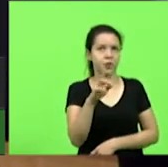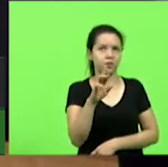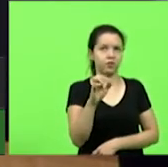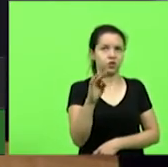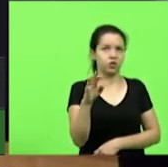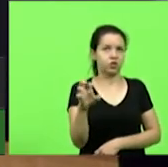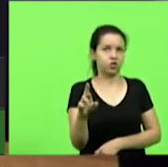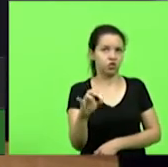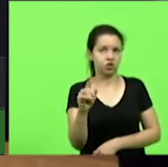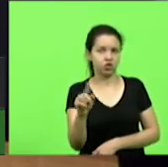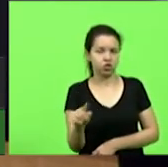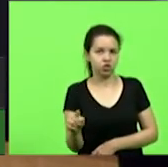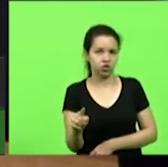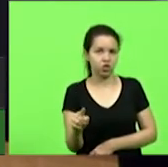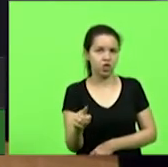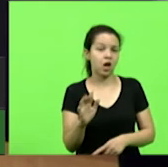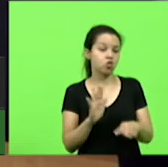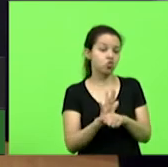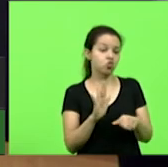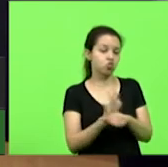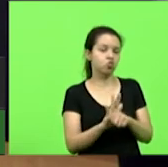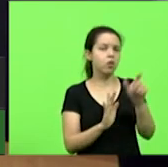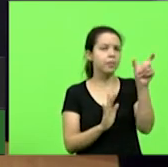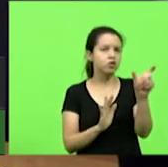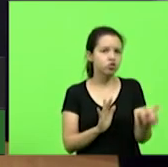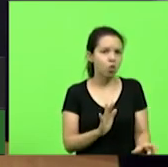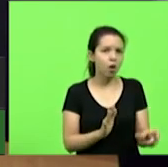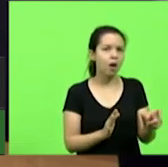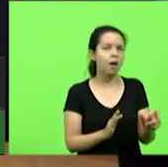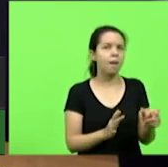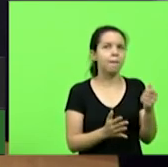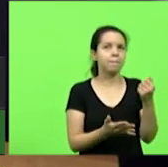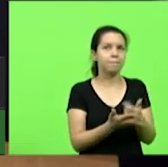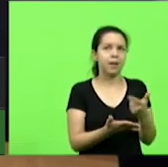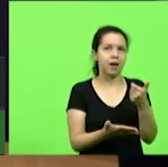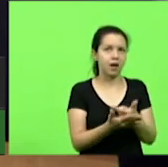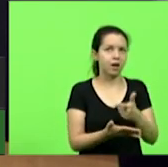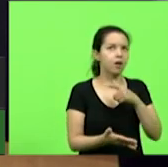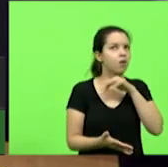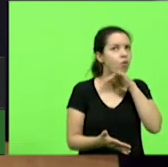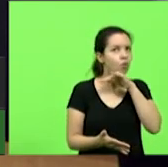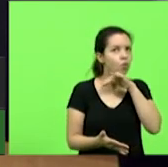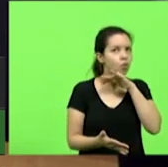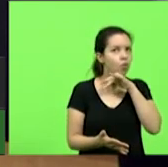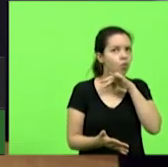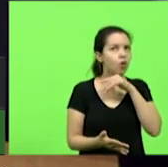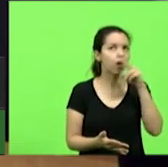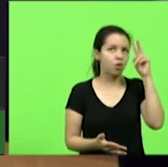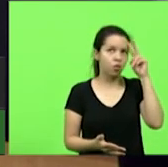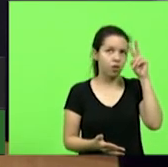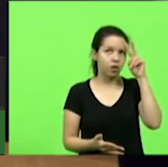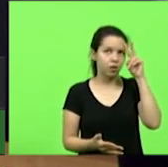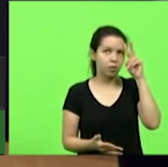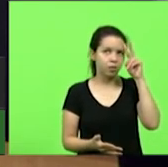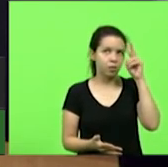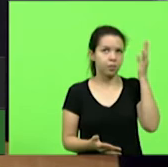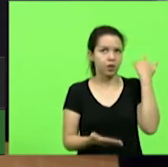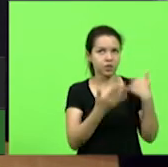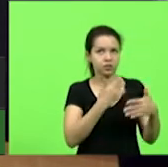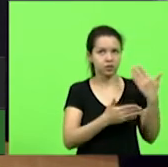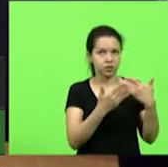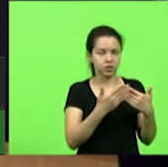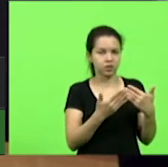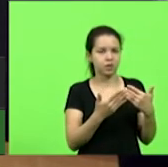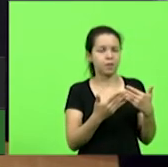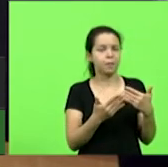Normalmente, ele beneficia o mal pagador. Não. Lembro muito bem, que o pequeno empresário,